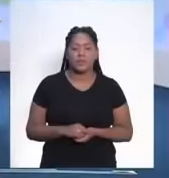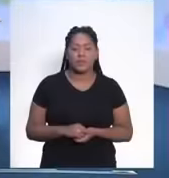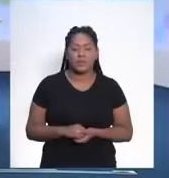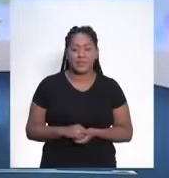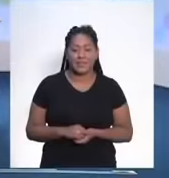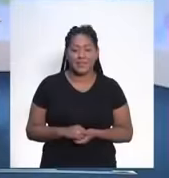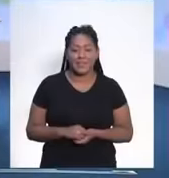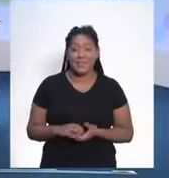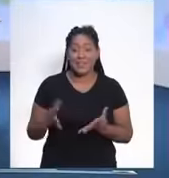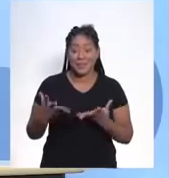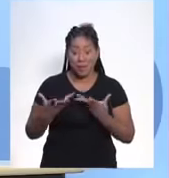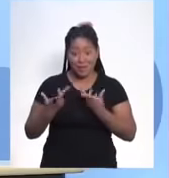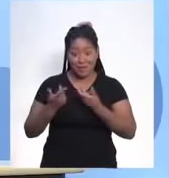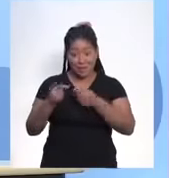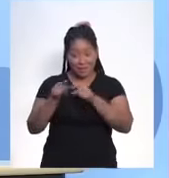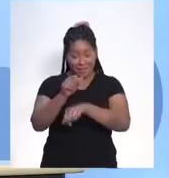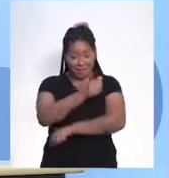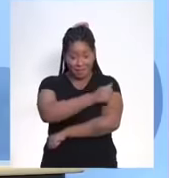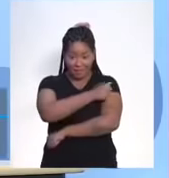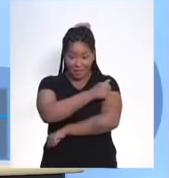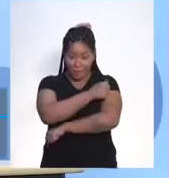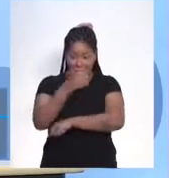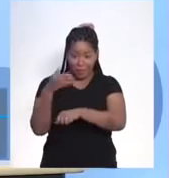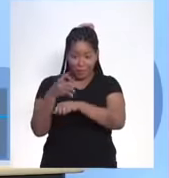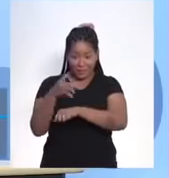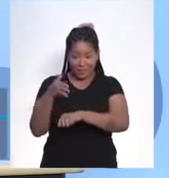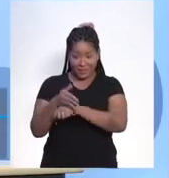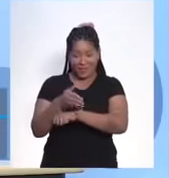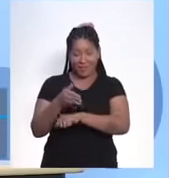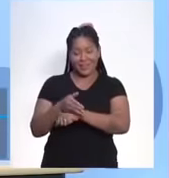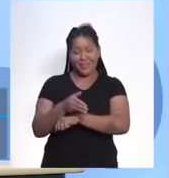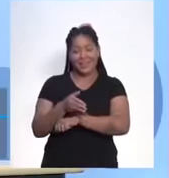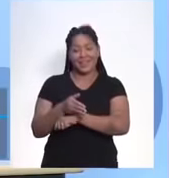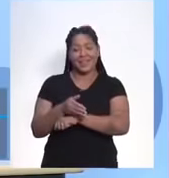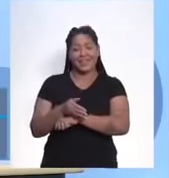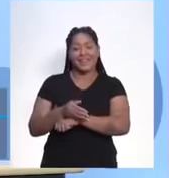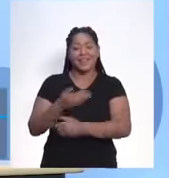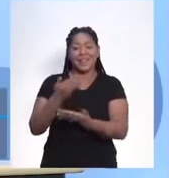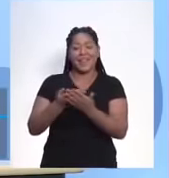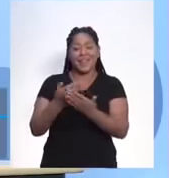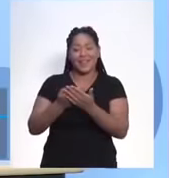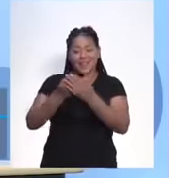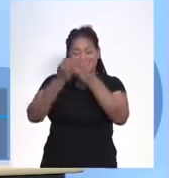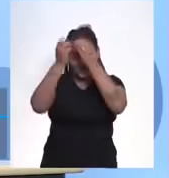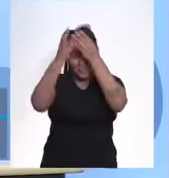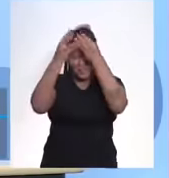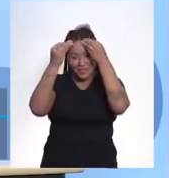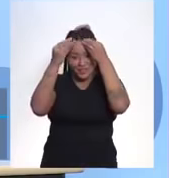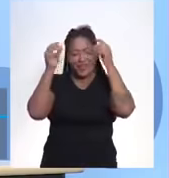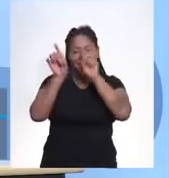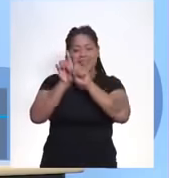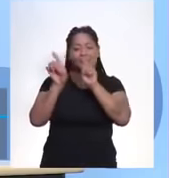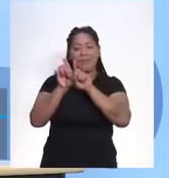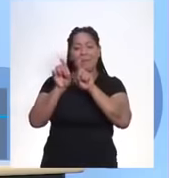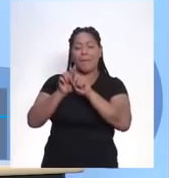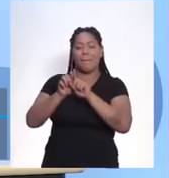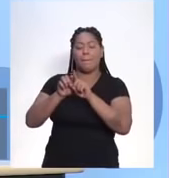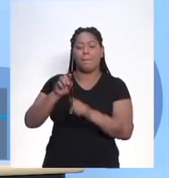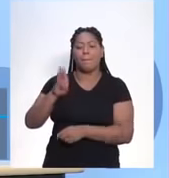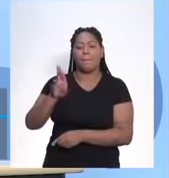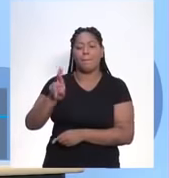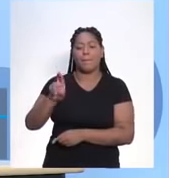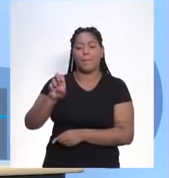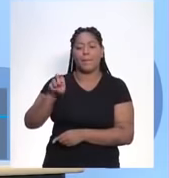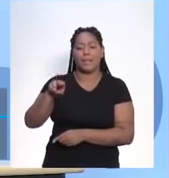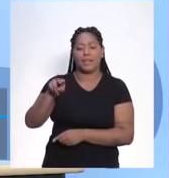maravilhosa participação dos nossos alunos aí Nesta aula do Jonas e a gente começa mais uma vez eu com a Brenda delben Lopes também